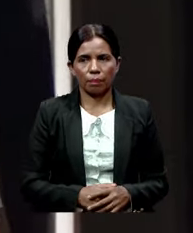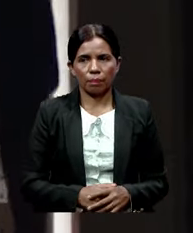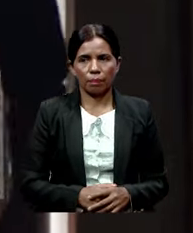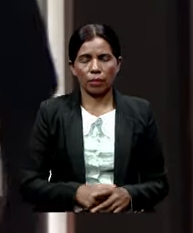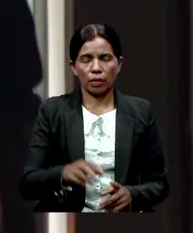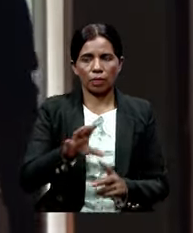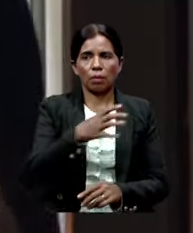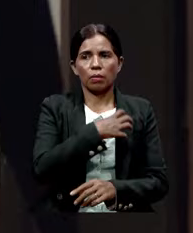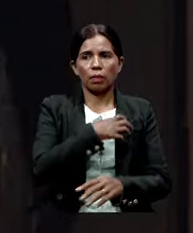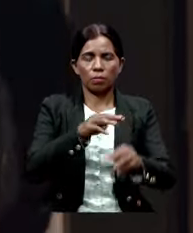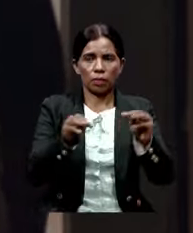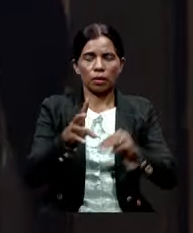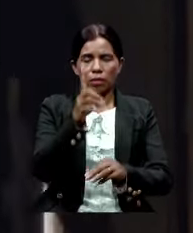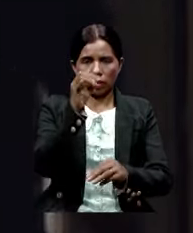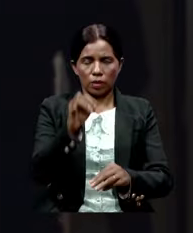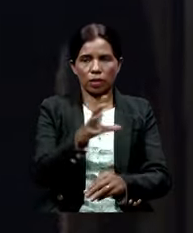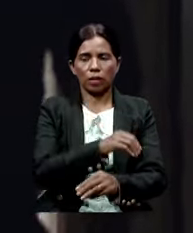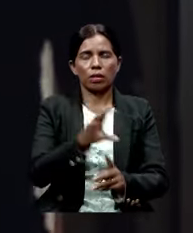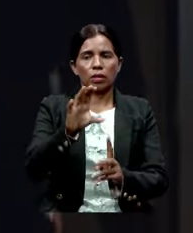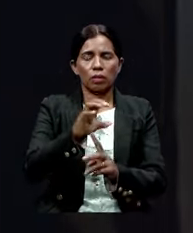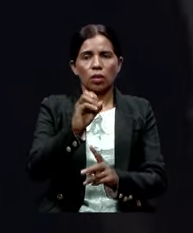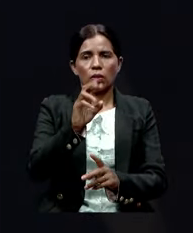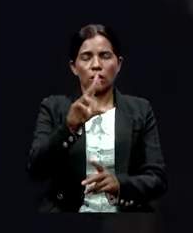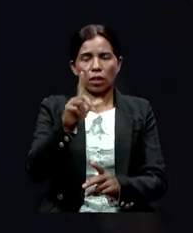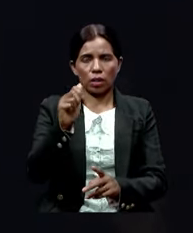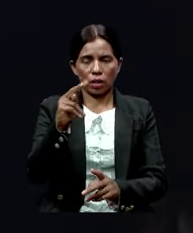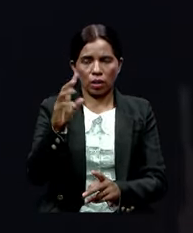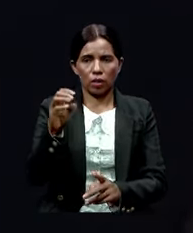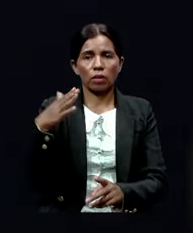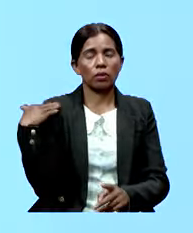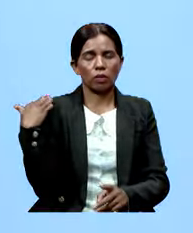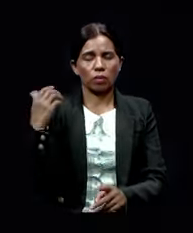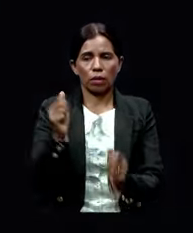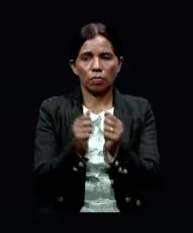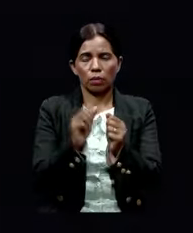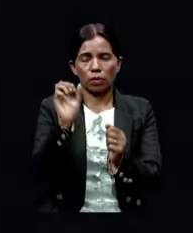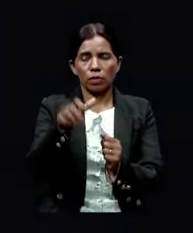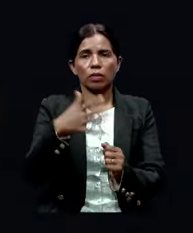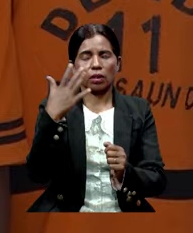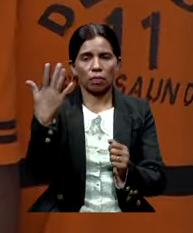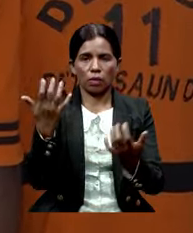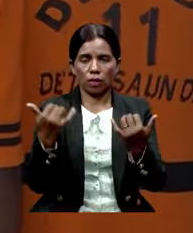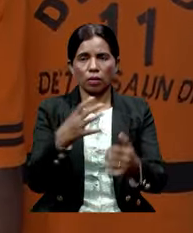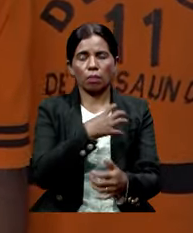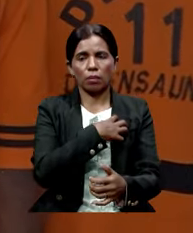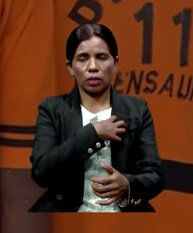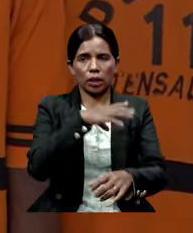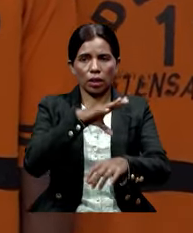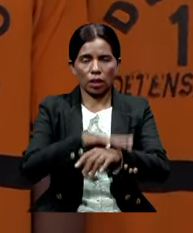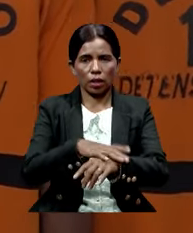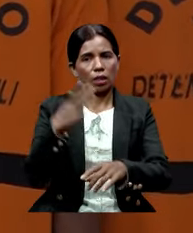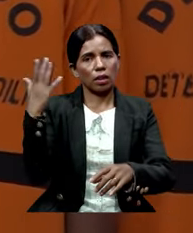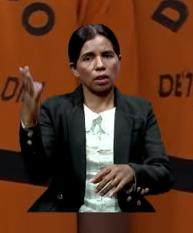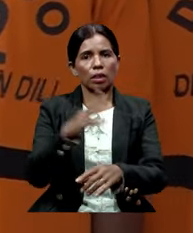Comandante PNTL município de Ili, superintendente Sefi Orlando Gomes Chateten, jovem na Insano Lourenço em Lima, na beira da UNE, PNTL detém, ela e a